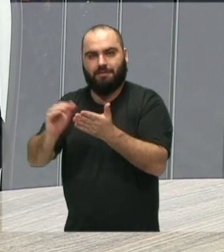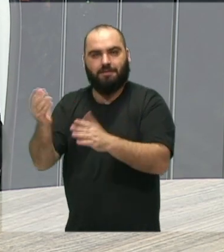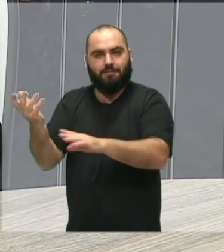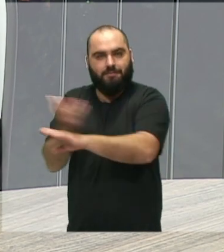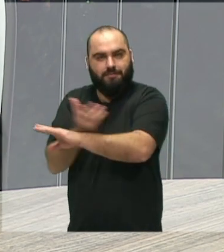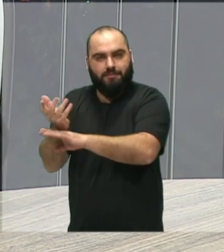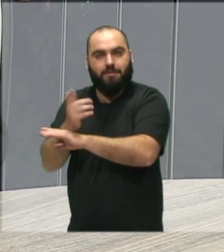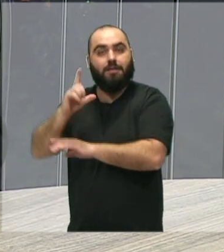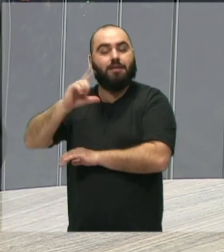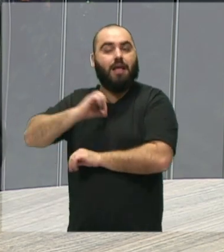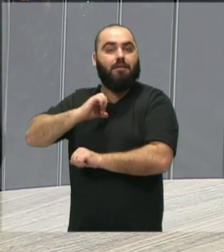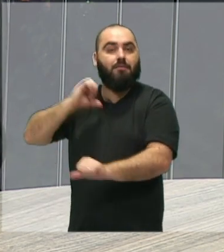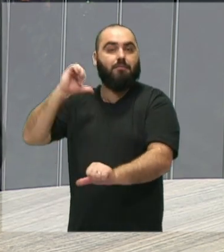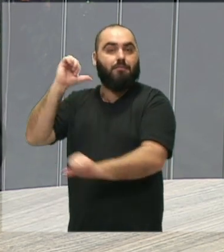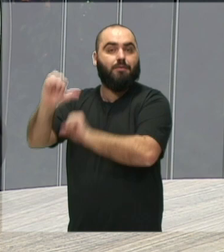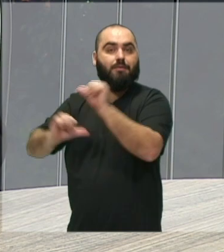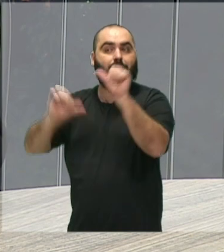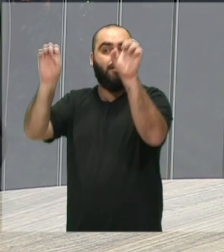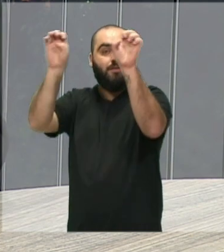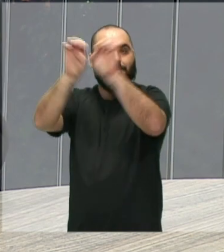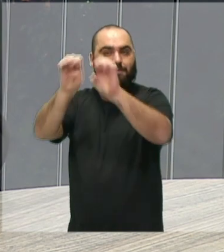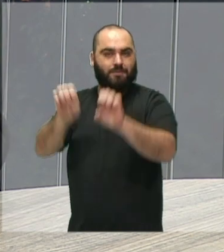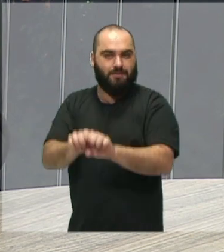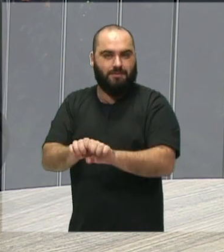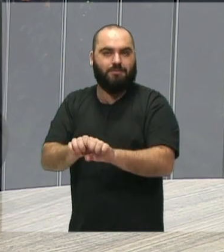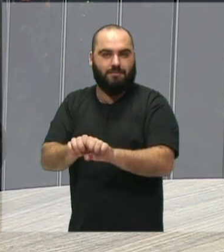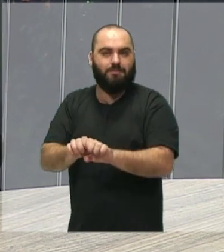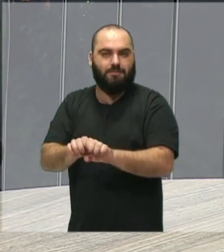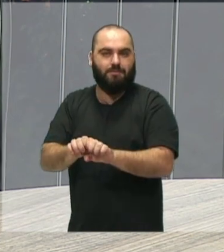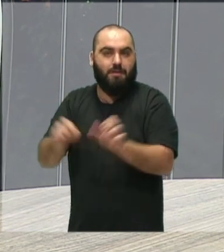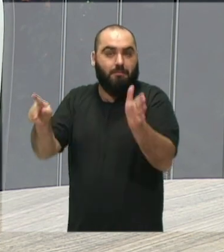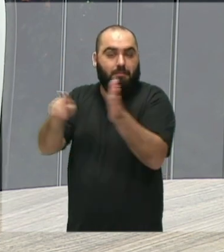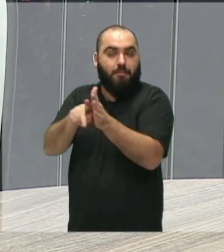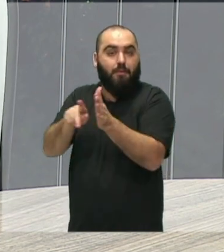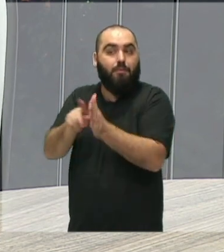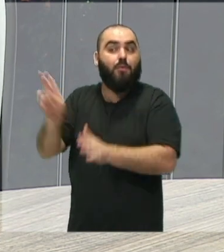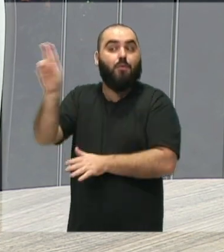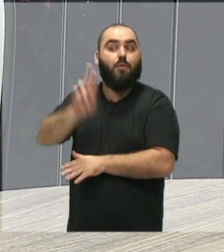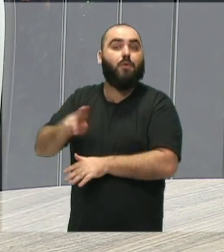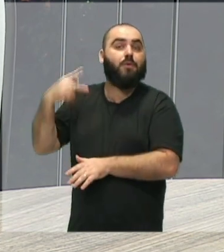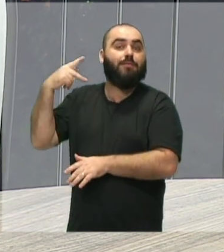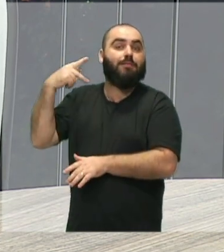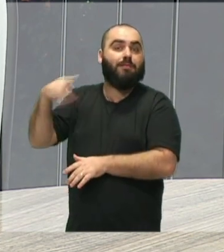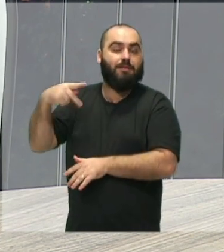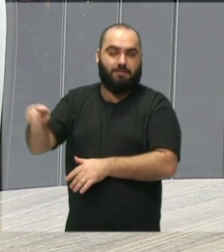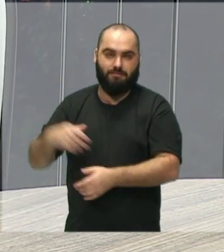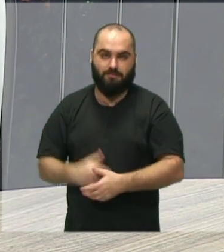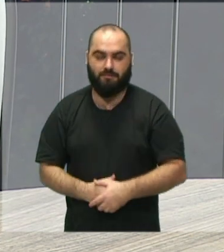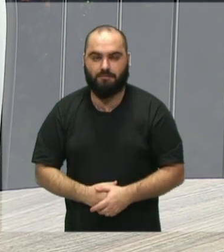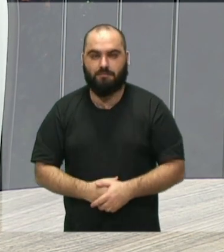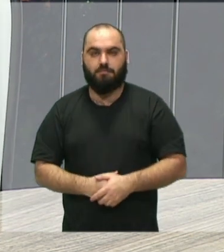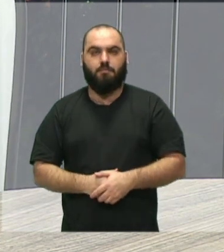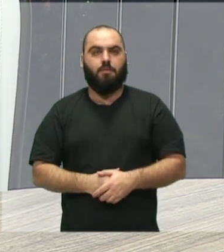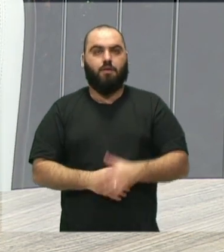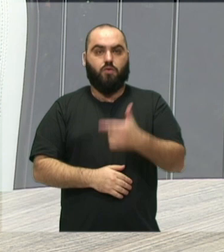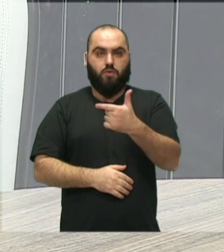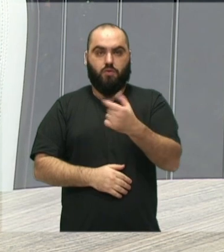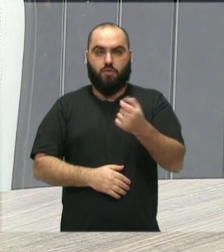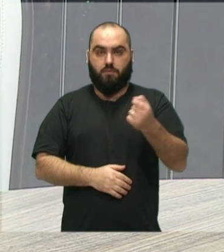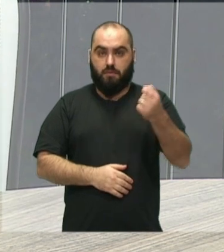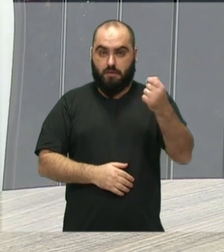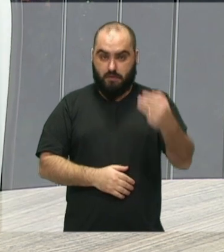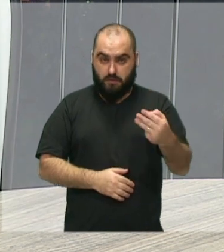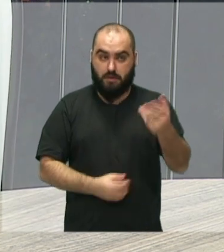teve algumas alterações na estrutura da estação para o próprio uso deles, né? E aí, em 2003, se criou o museu